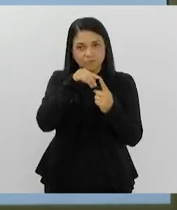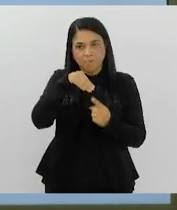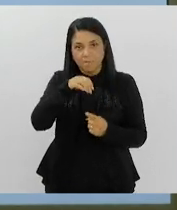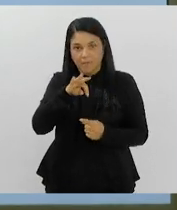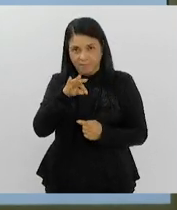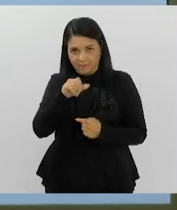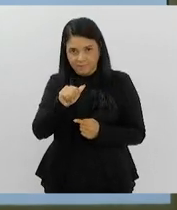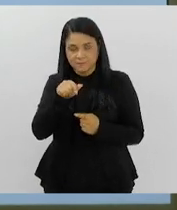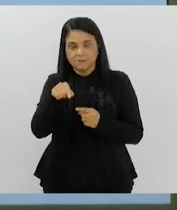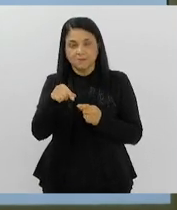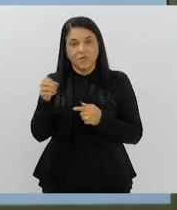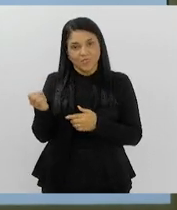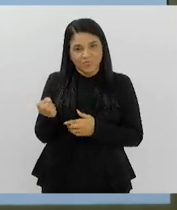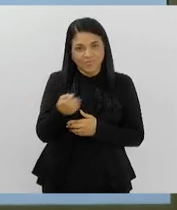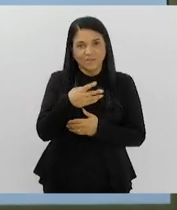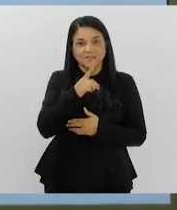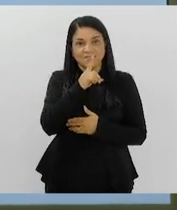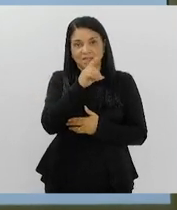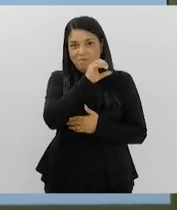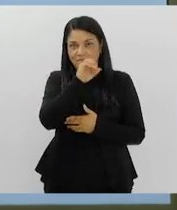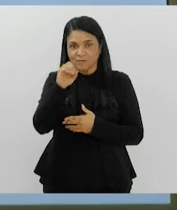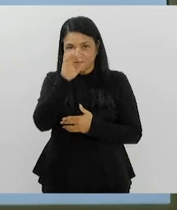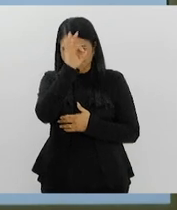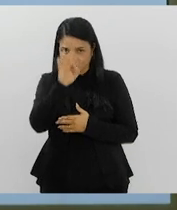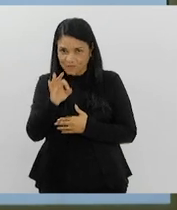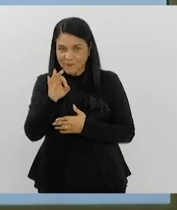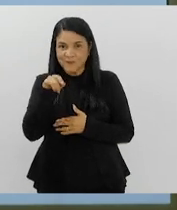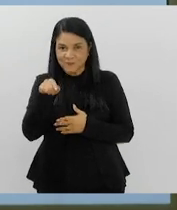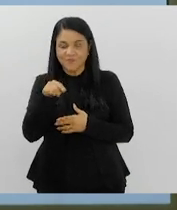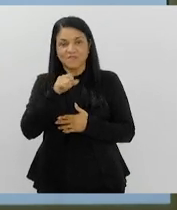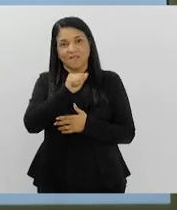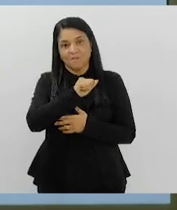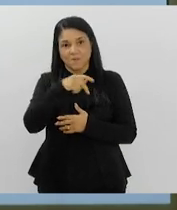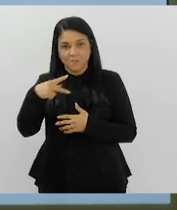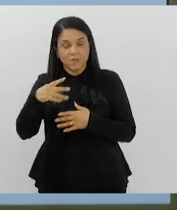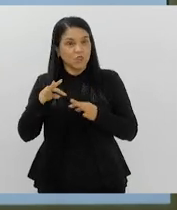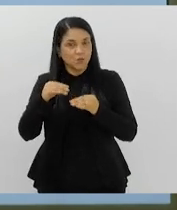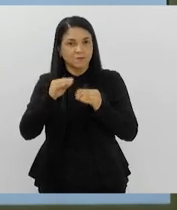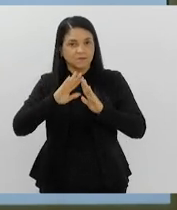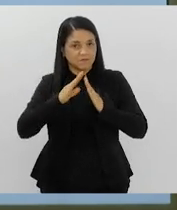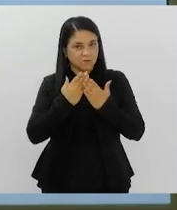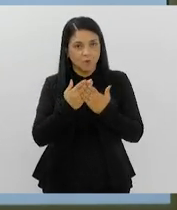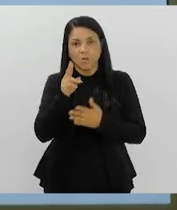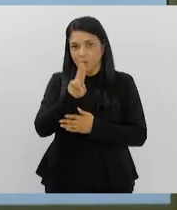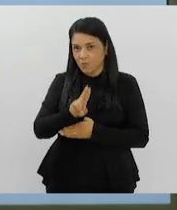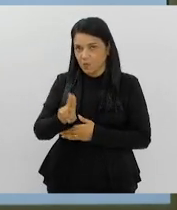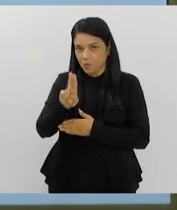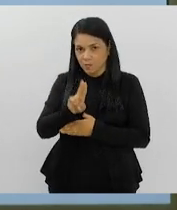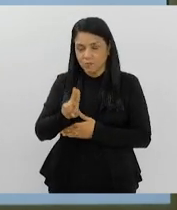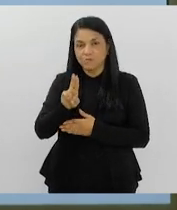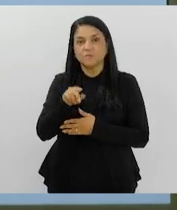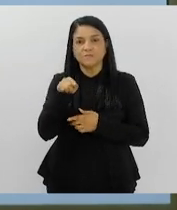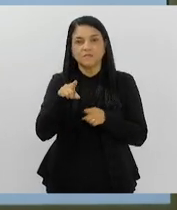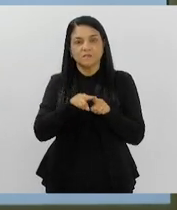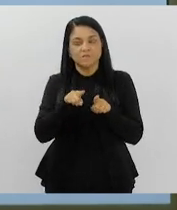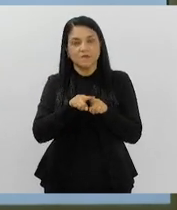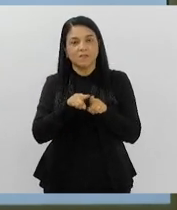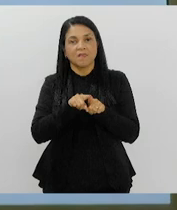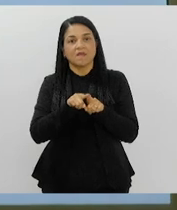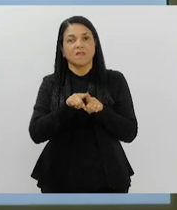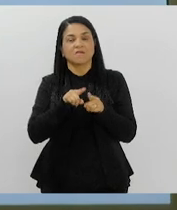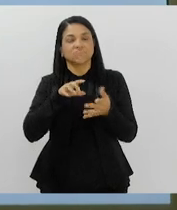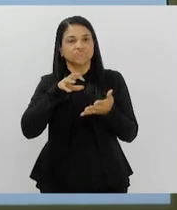a nossa meta é 100% de adesão ao uso do aplicativo, todas as escolas fazem uso. A gente tem um nível de